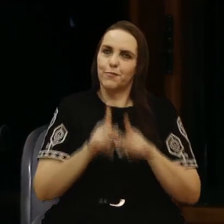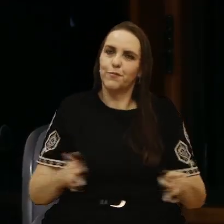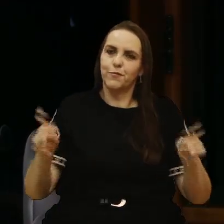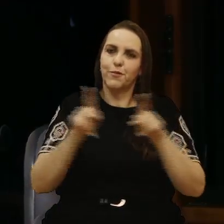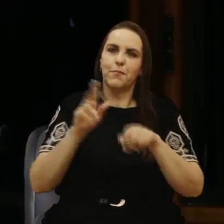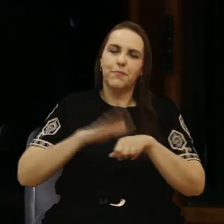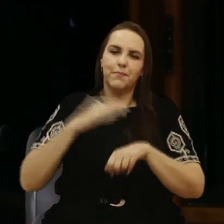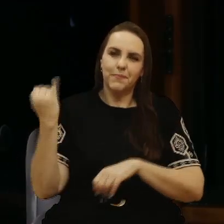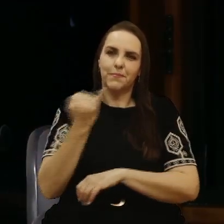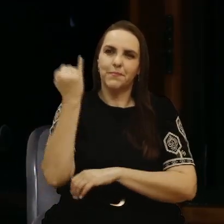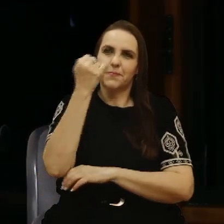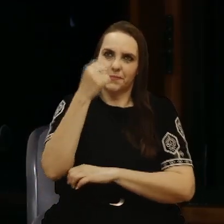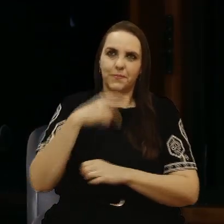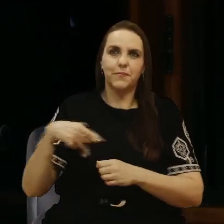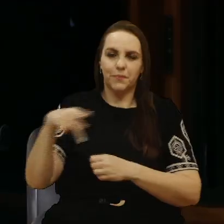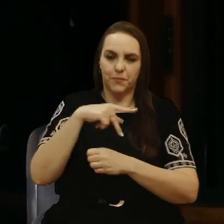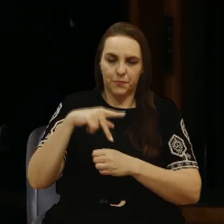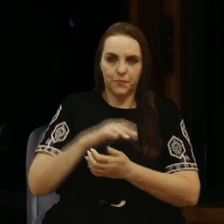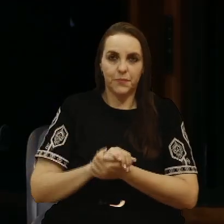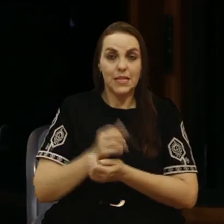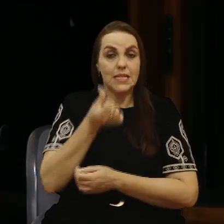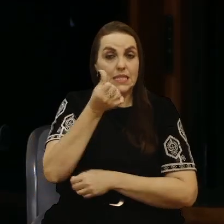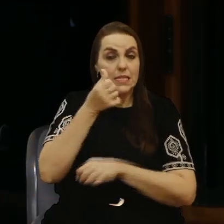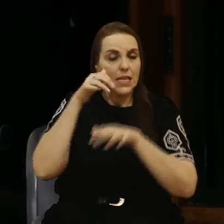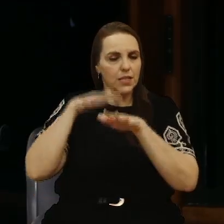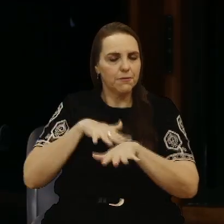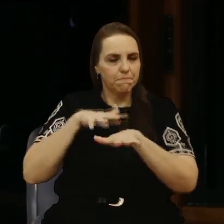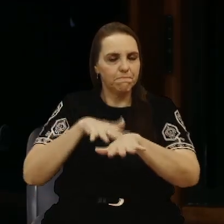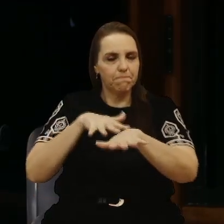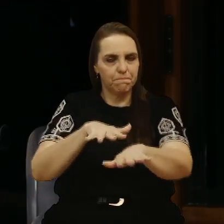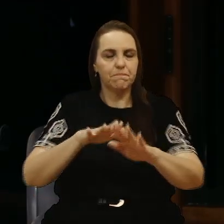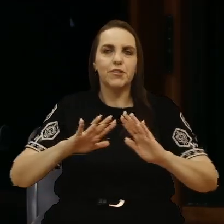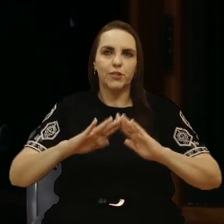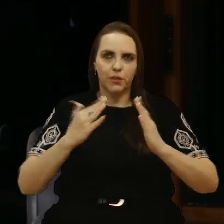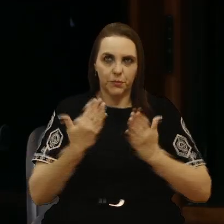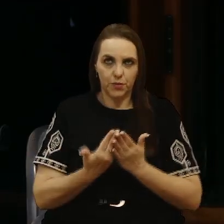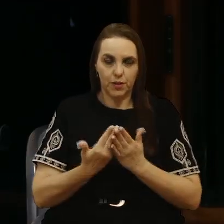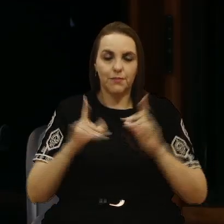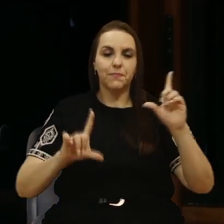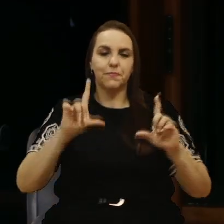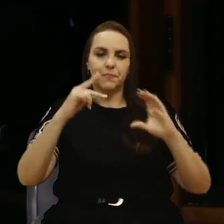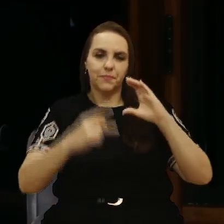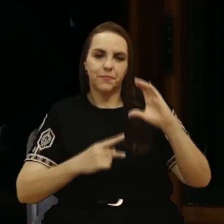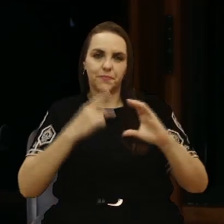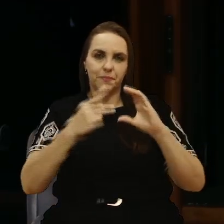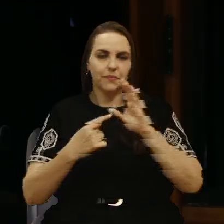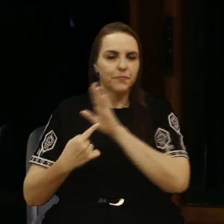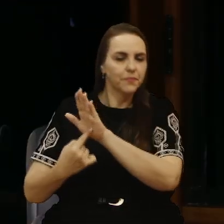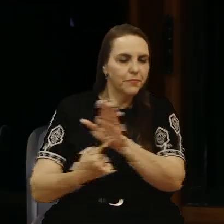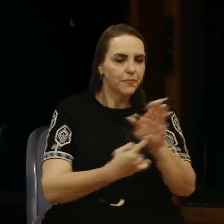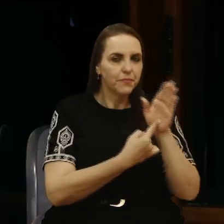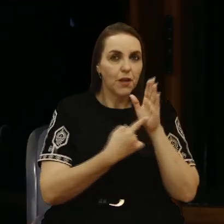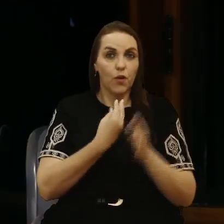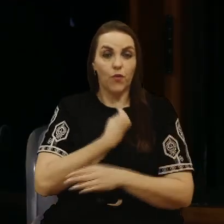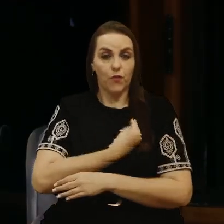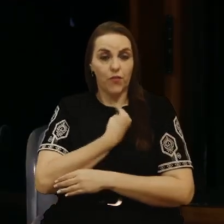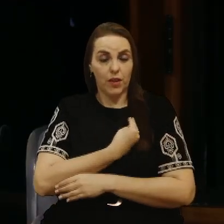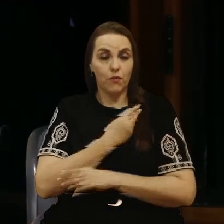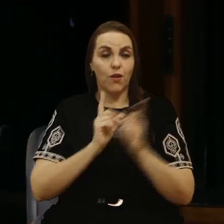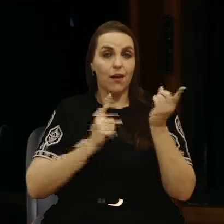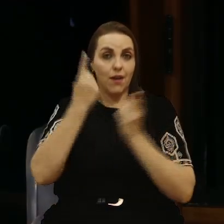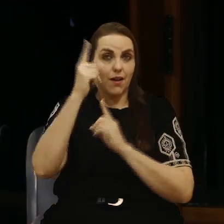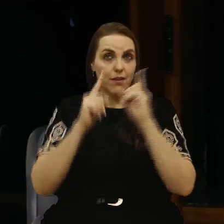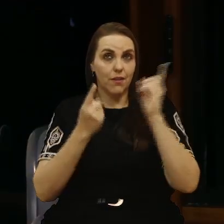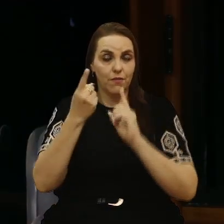6 escolas vão desfilar e a Câmara Municipal de Vereadores fará a transmissão ao vivo do Carnaval das escolas de samba